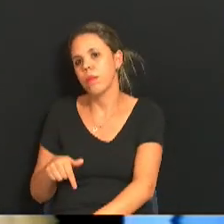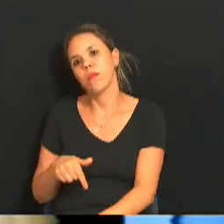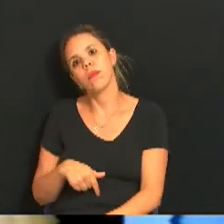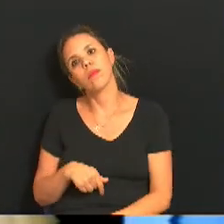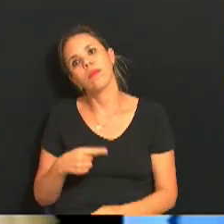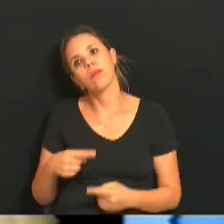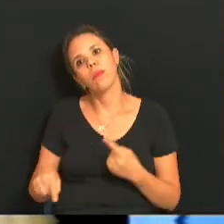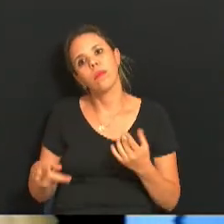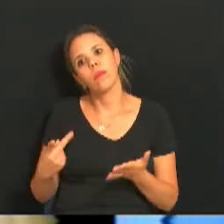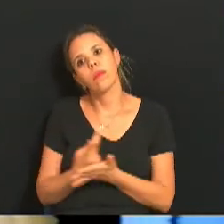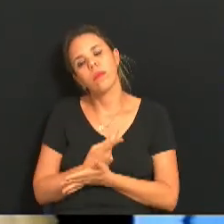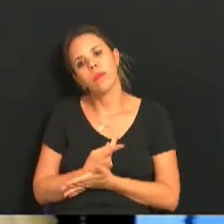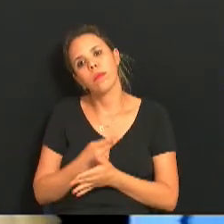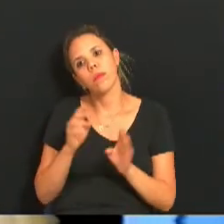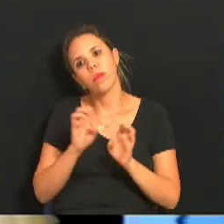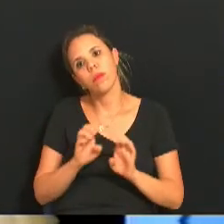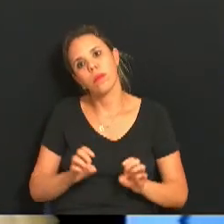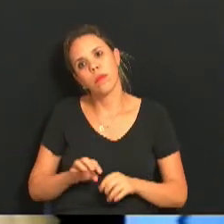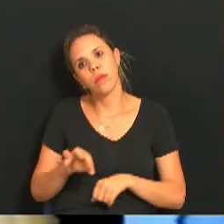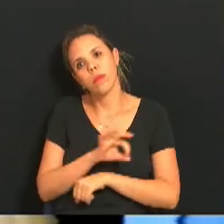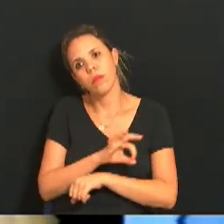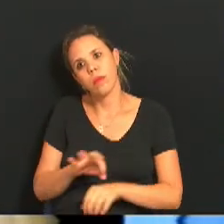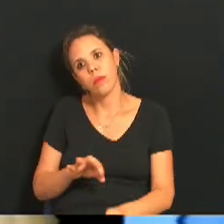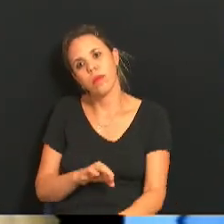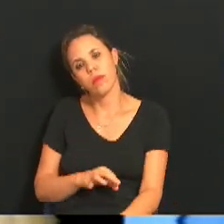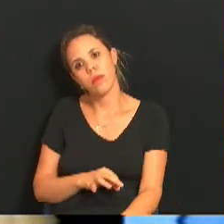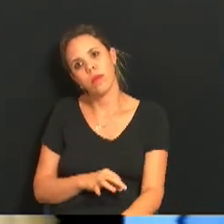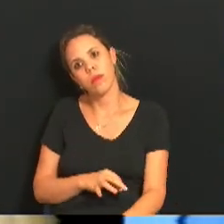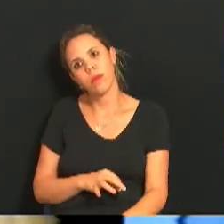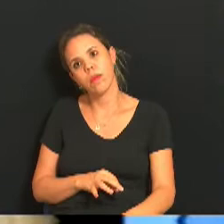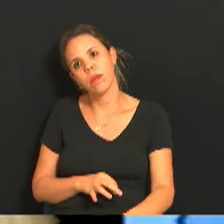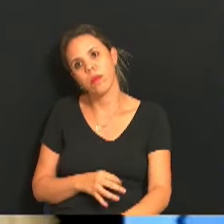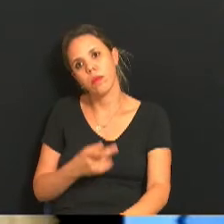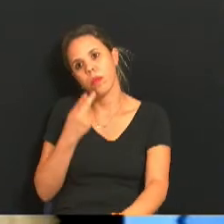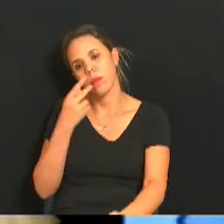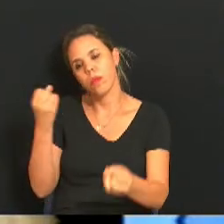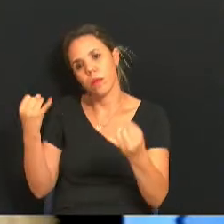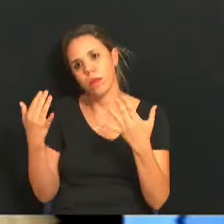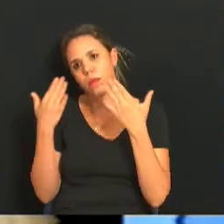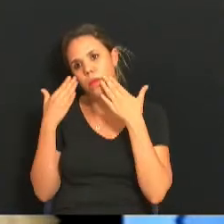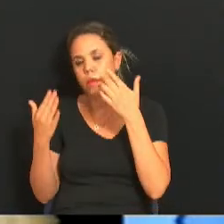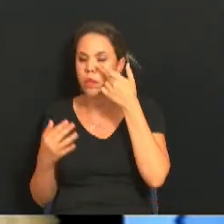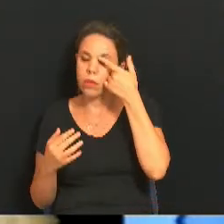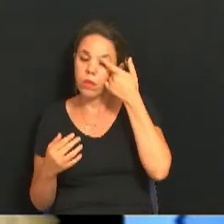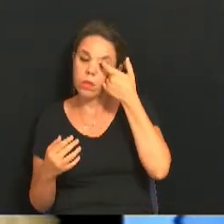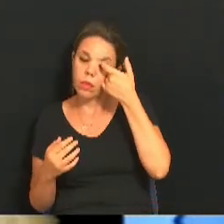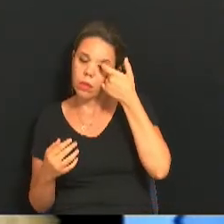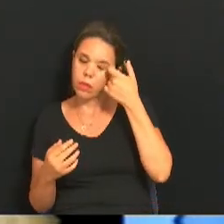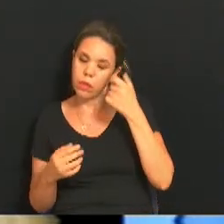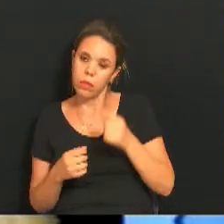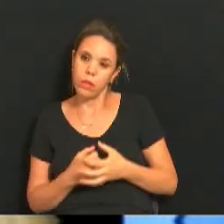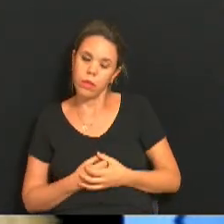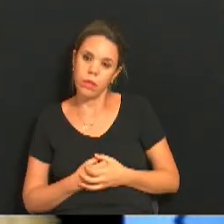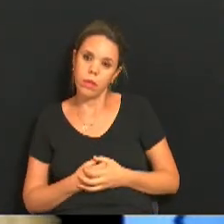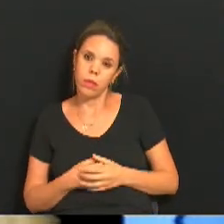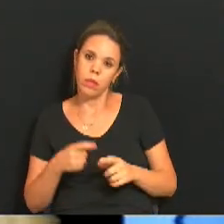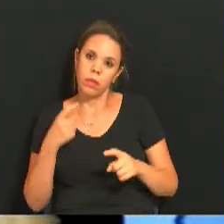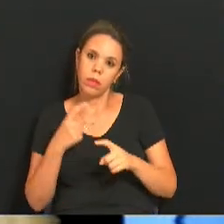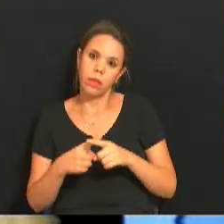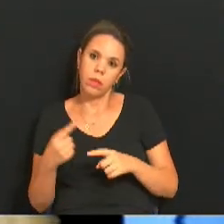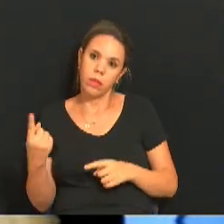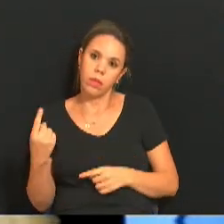vivo ele passar pelo das estruturas arquitetônicas tanto porque ele retorna às suas licitamente quando porque no tanto precisa um